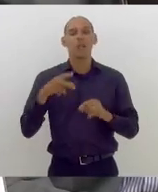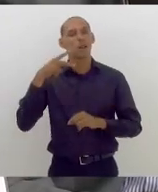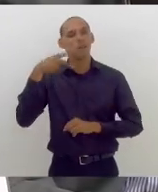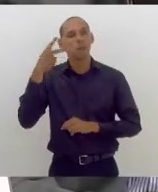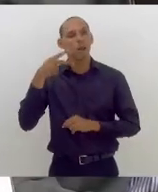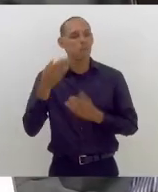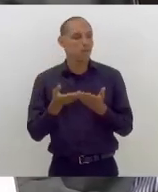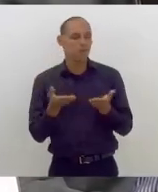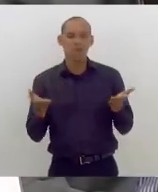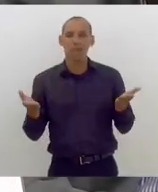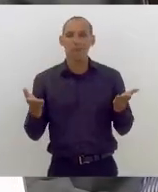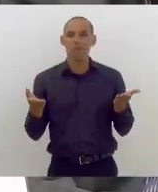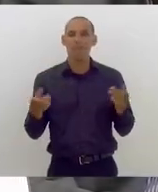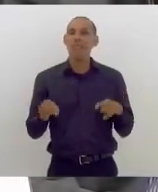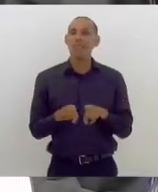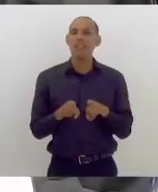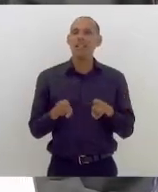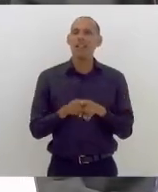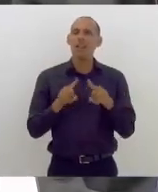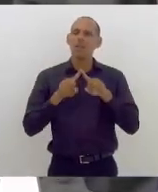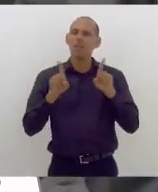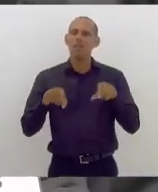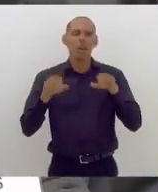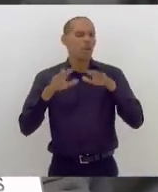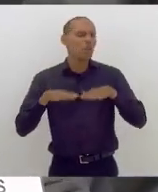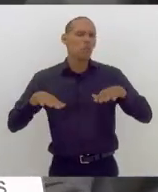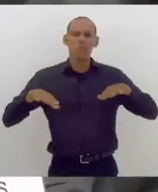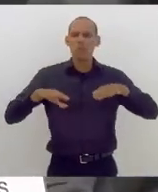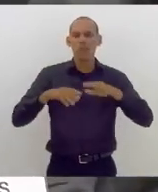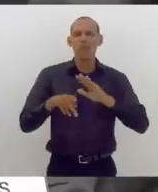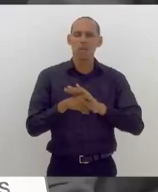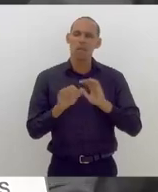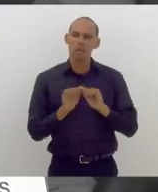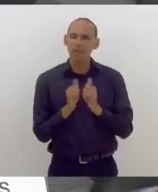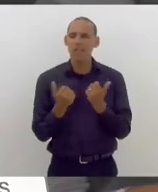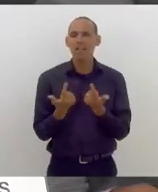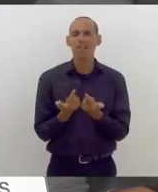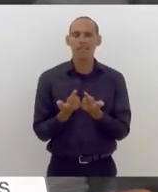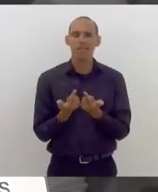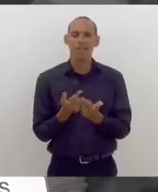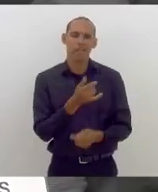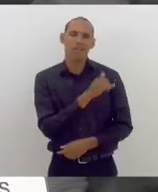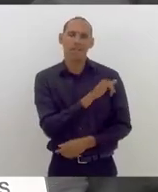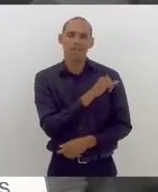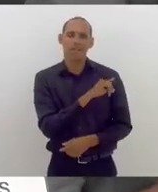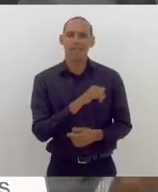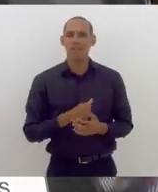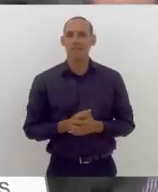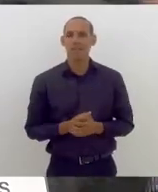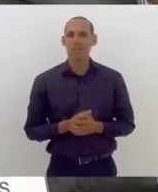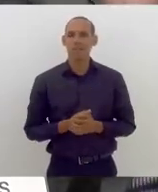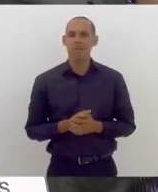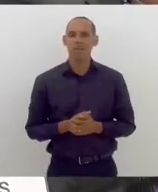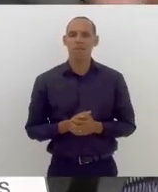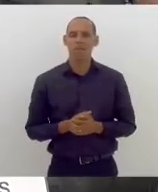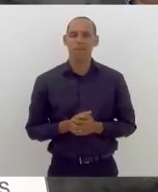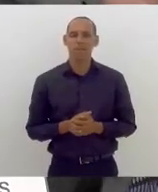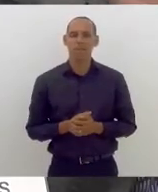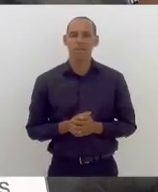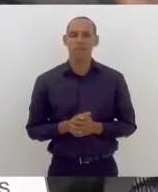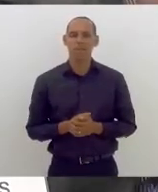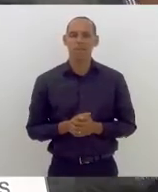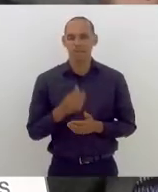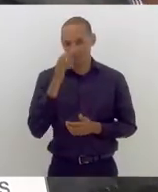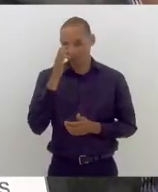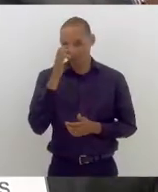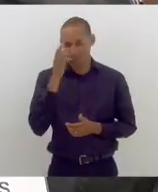parlamentares e os funcionários, todos os funcionários da Assembleia Legislativa do Estado do Rio de Janeiro. A quem